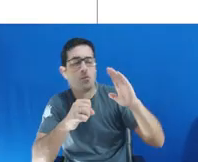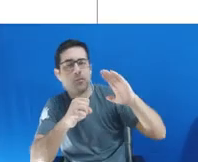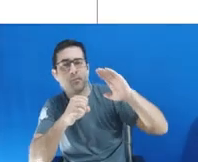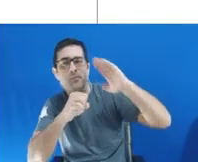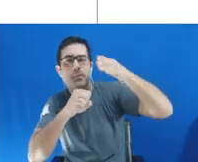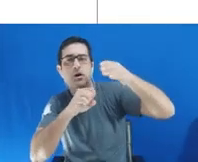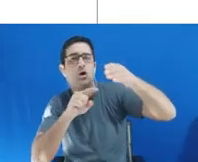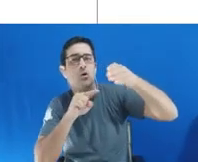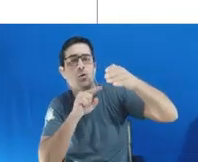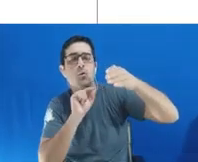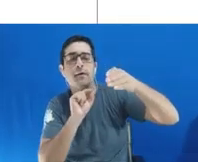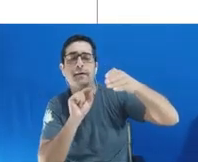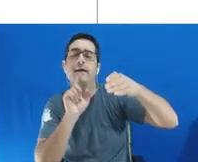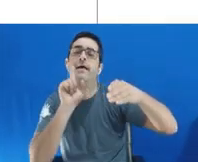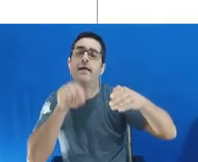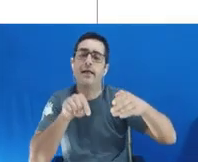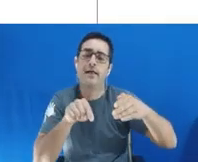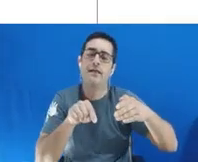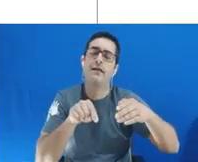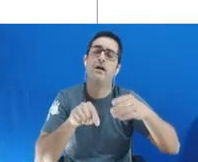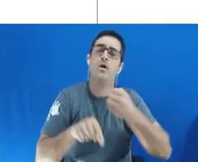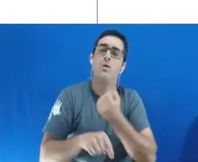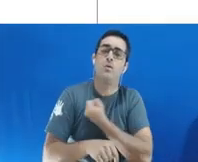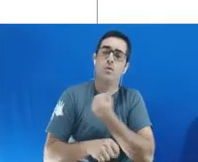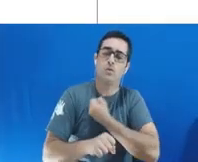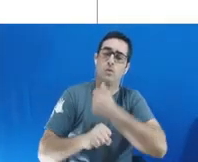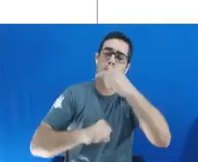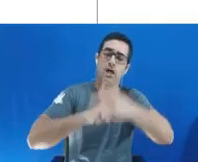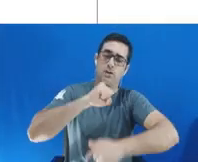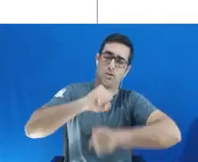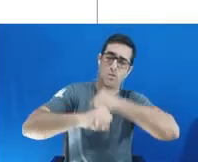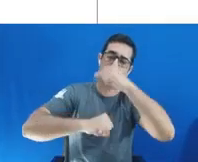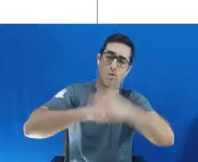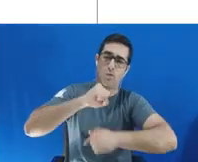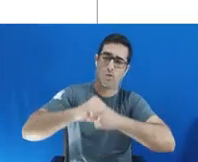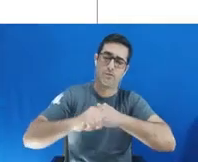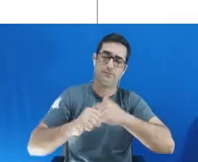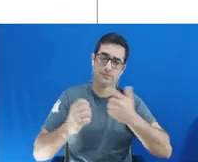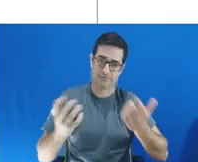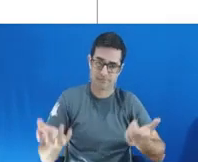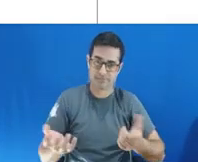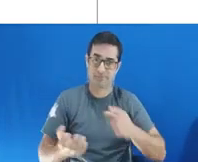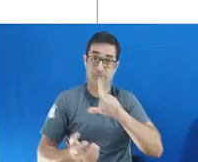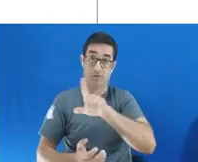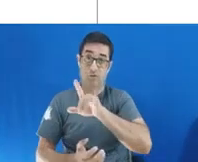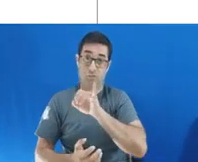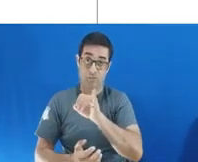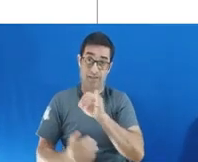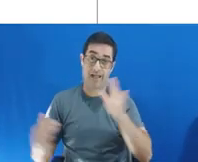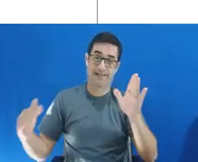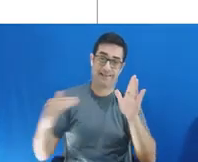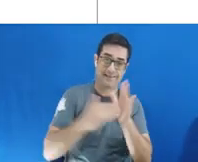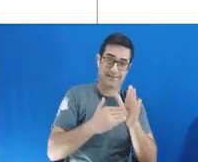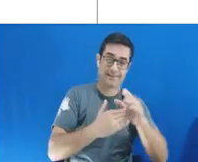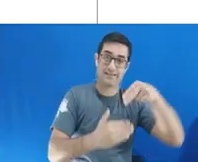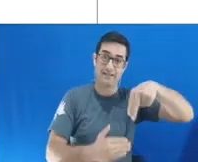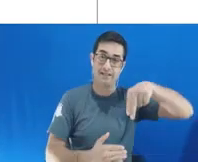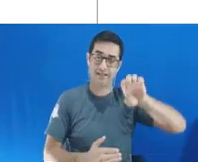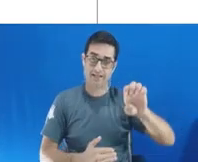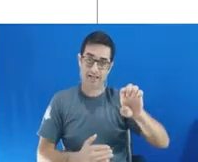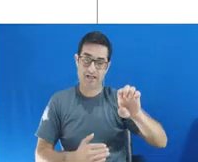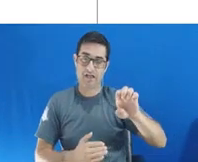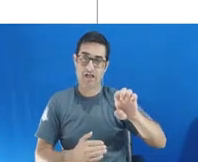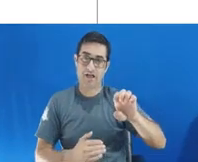variando aqui? Está variando o número atômico. Do lítio até o neônio, eu vou aumentando